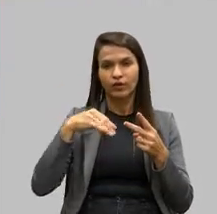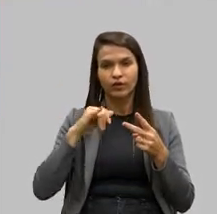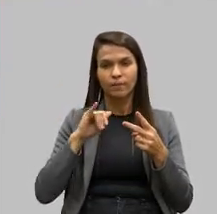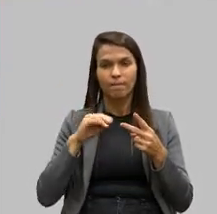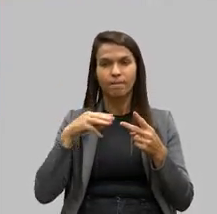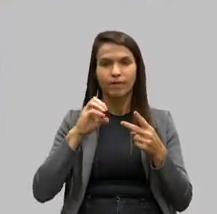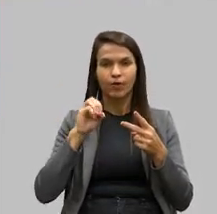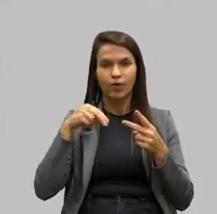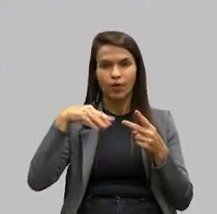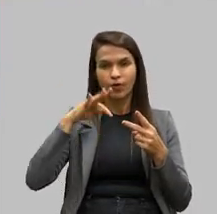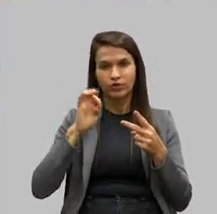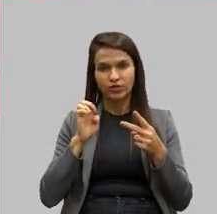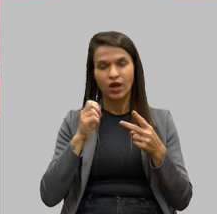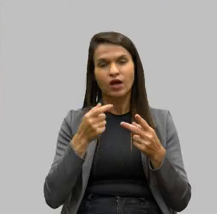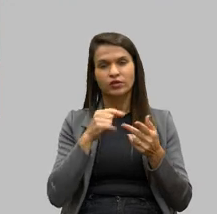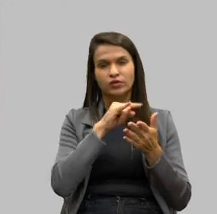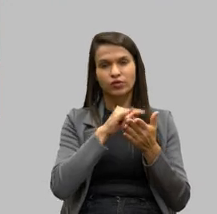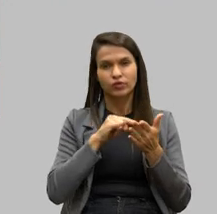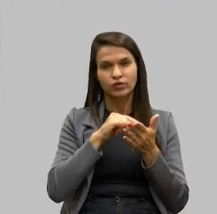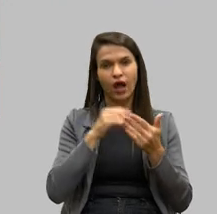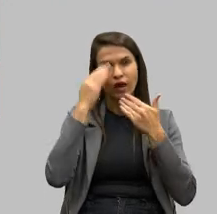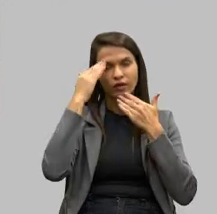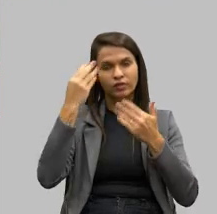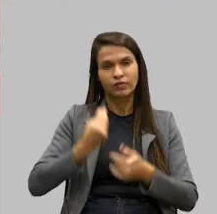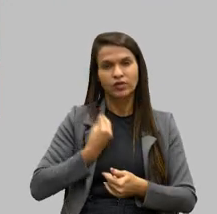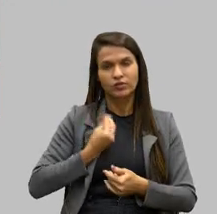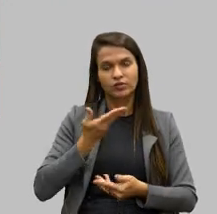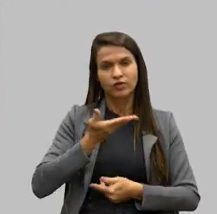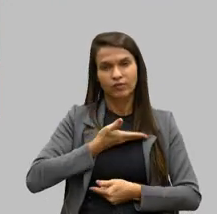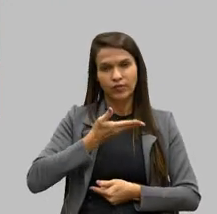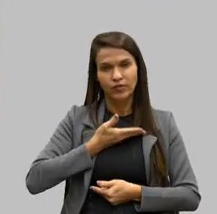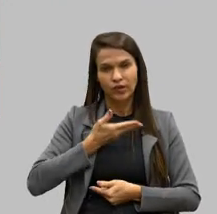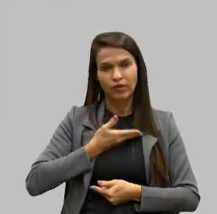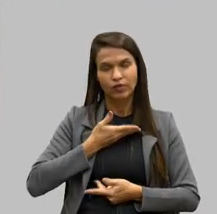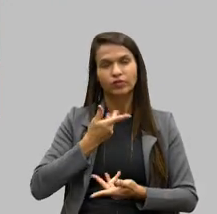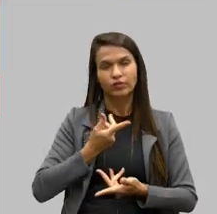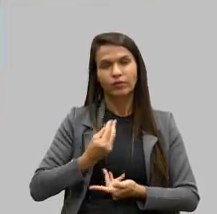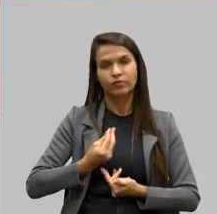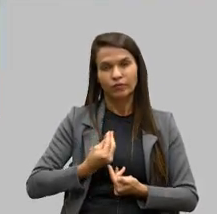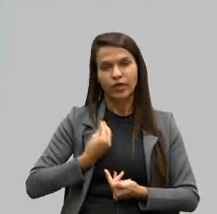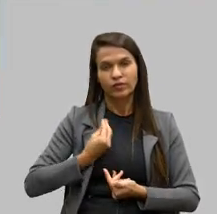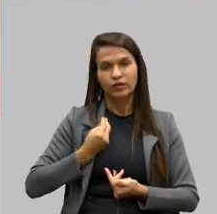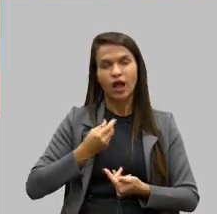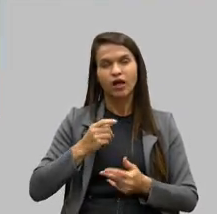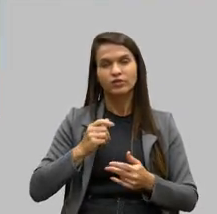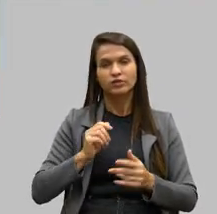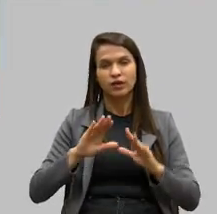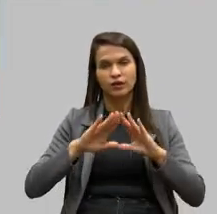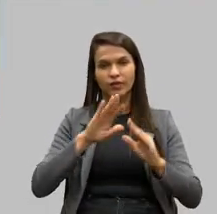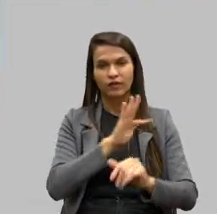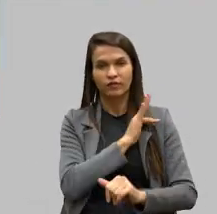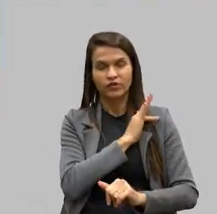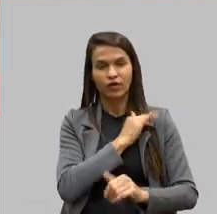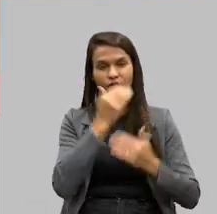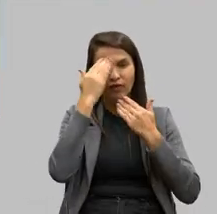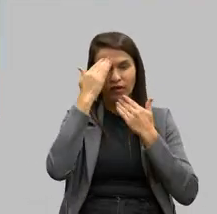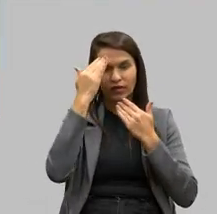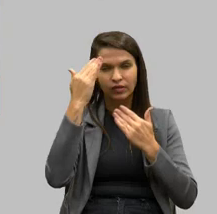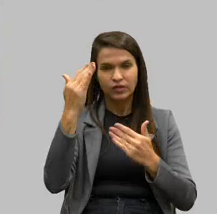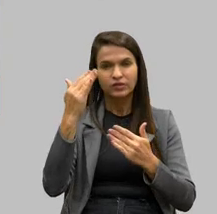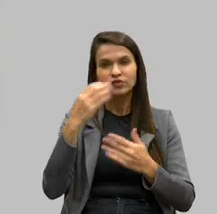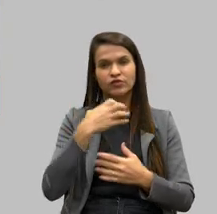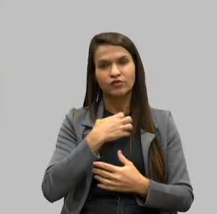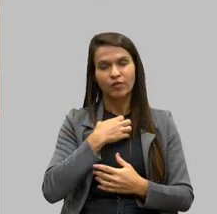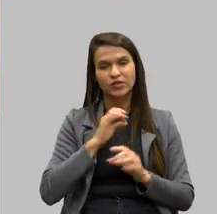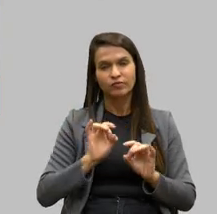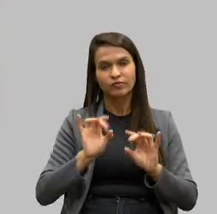Esses são os encaminhamentos. Agradecer a presença dos colegas que prestigiaram esse Assembleia Fiscaliza. Eu vou agradecer de forma mais